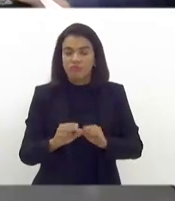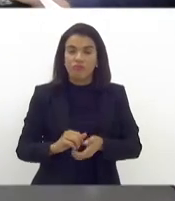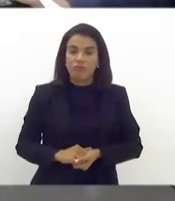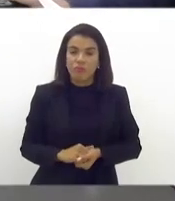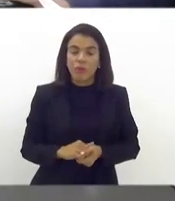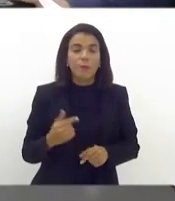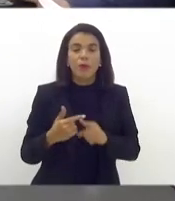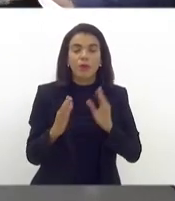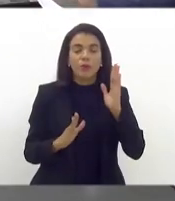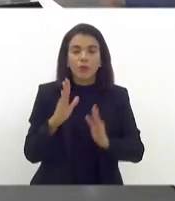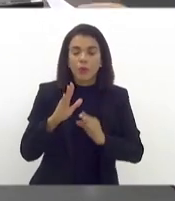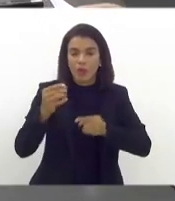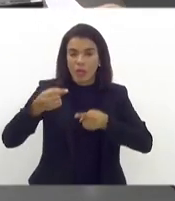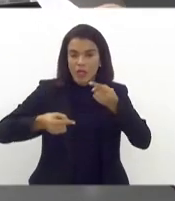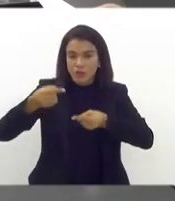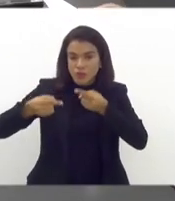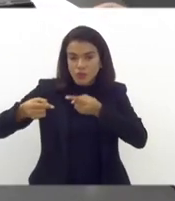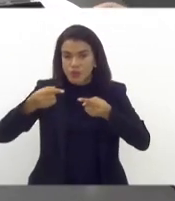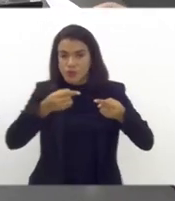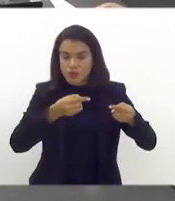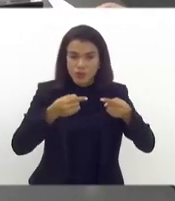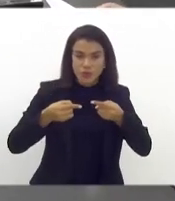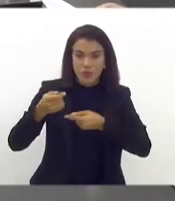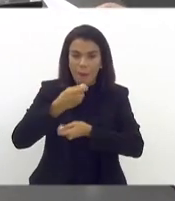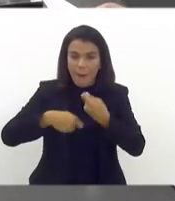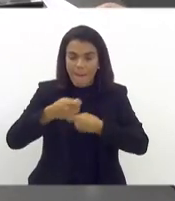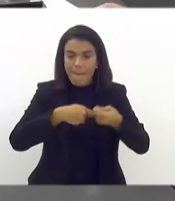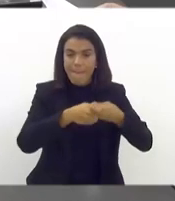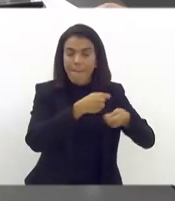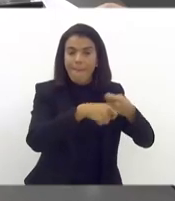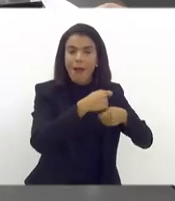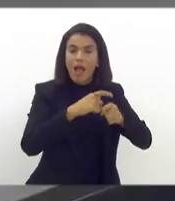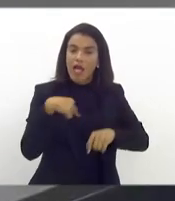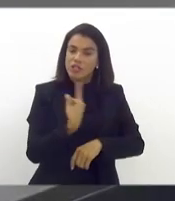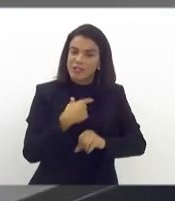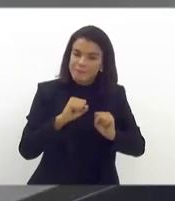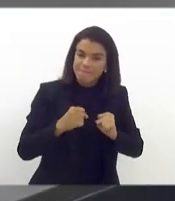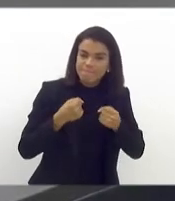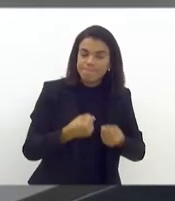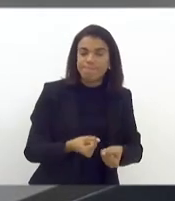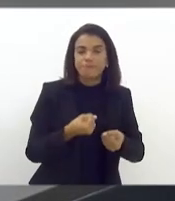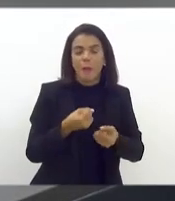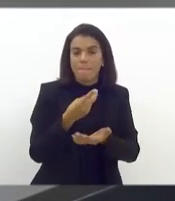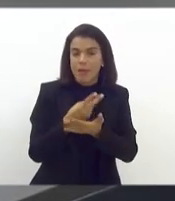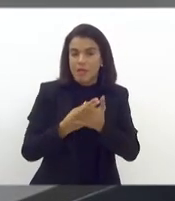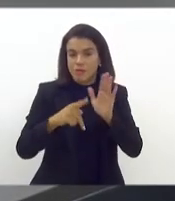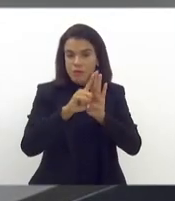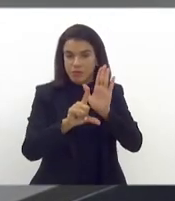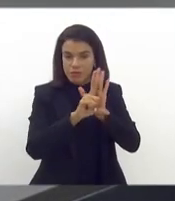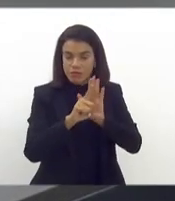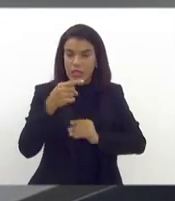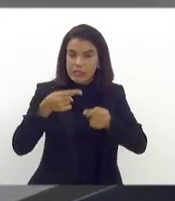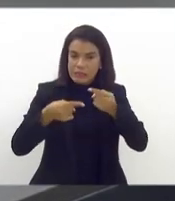que durante a discussão, antes de adentrar, deputado Mink, a gente tem feito aqui um esforço de que, mesmo o projeto na discussão, a